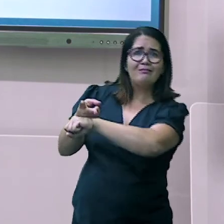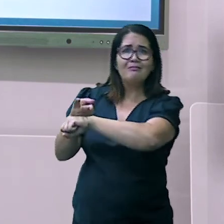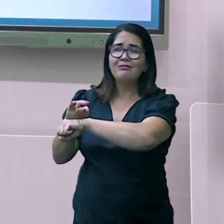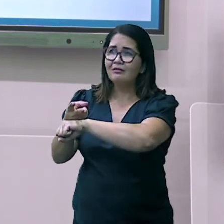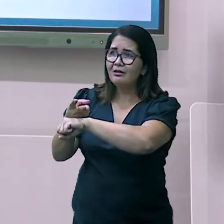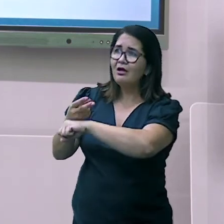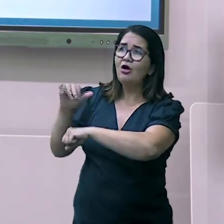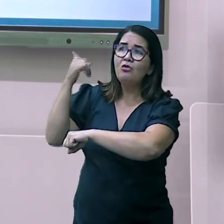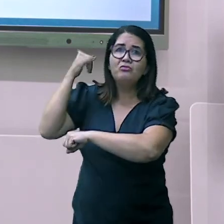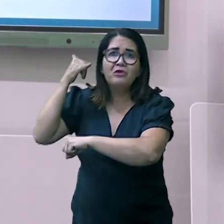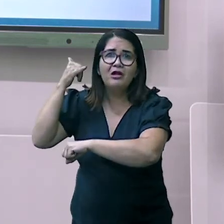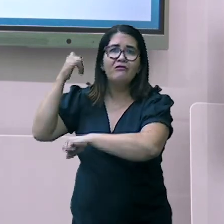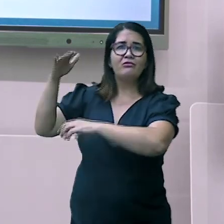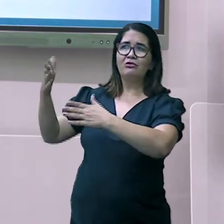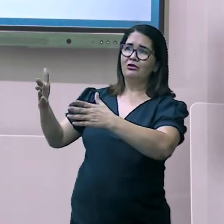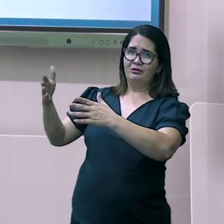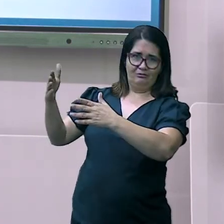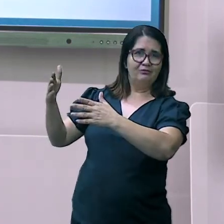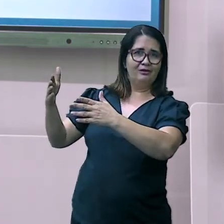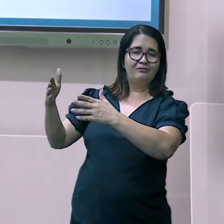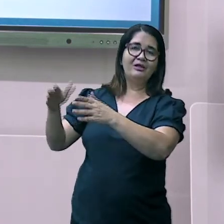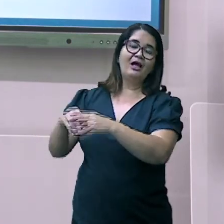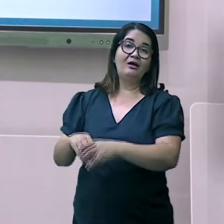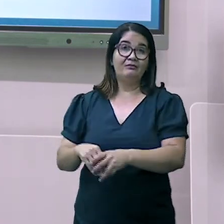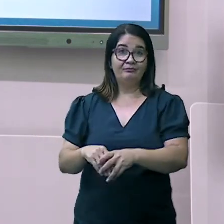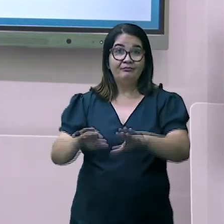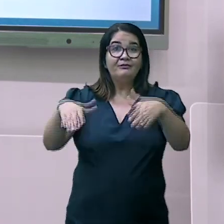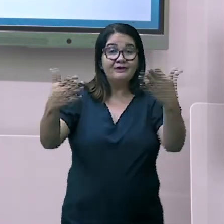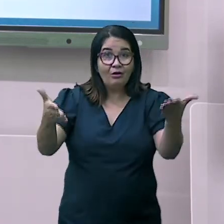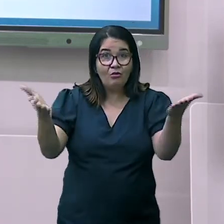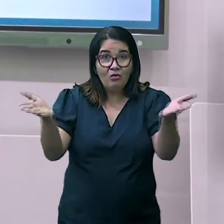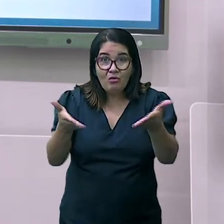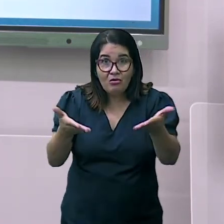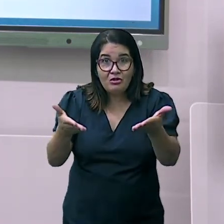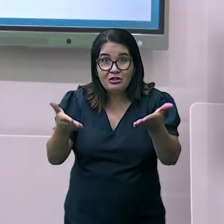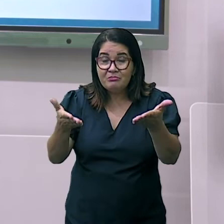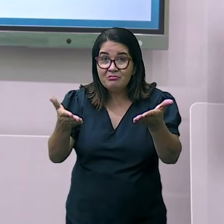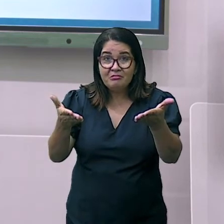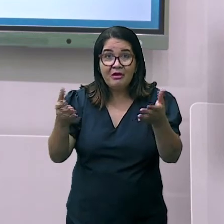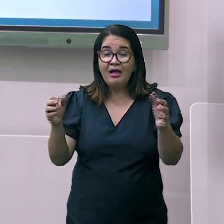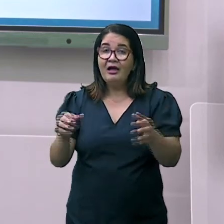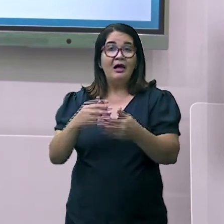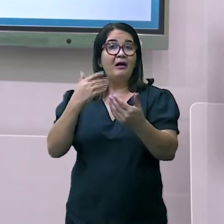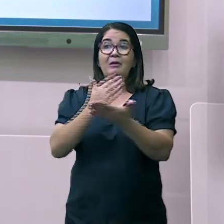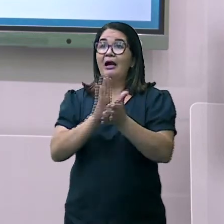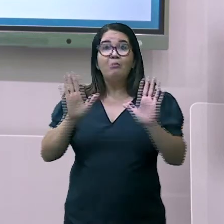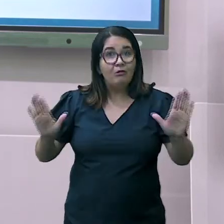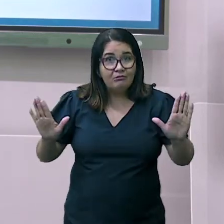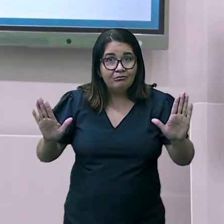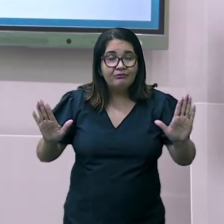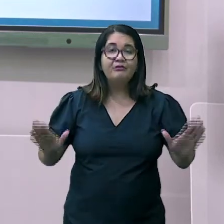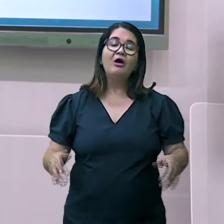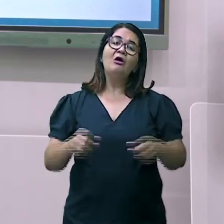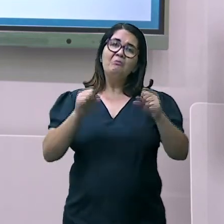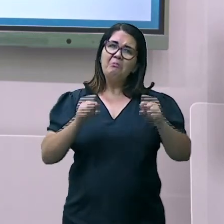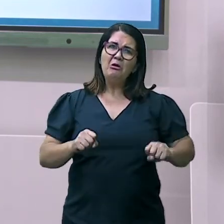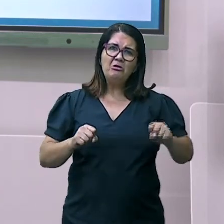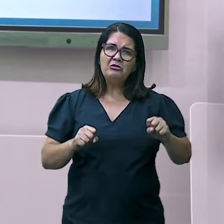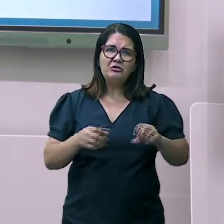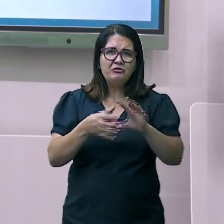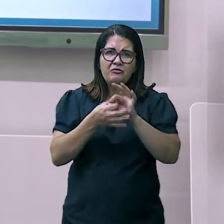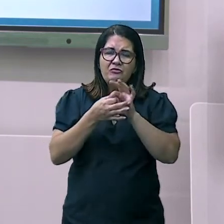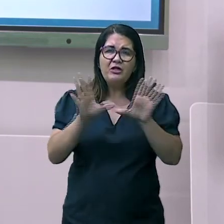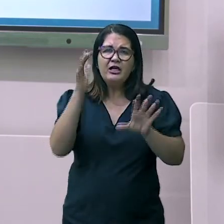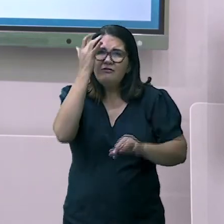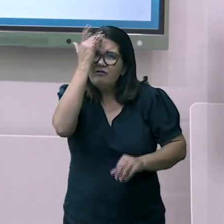necessário? Não, hoje não é necessário. Eu posso pegar o meu celular, fazer uma